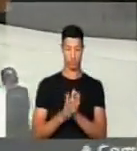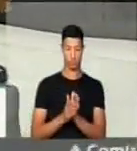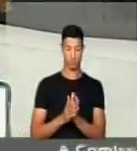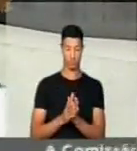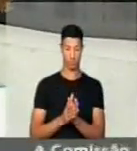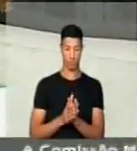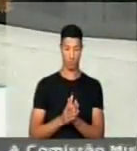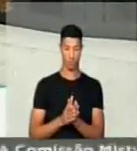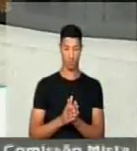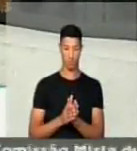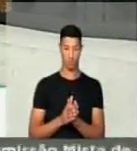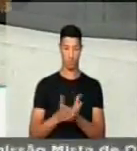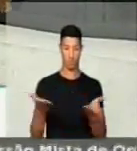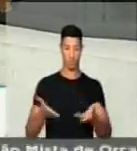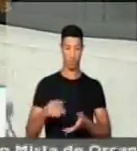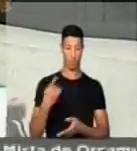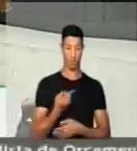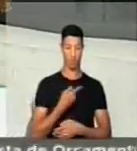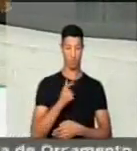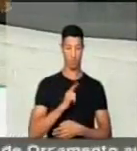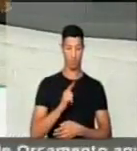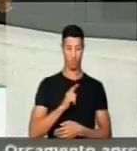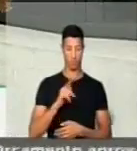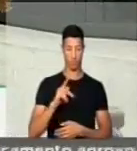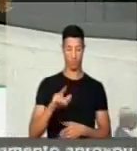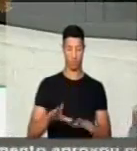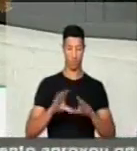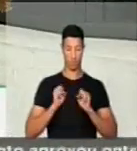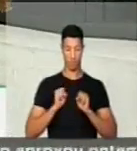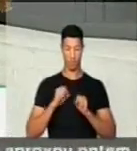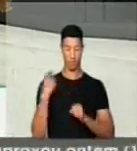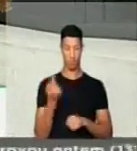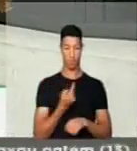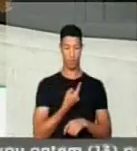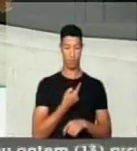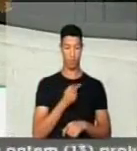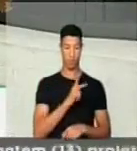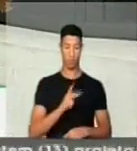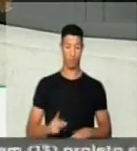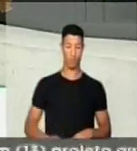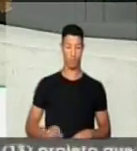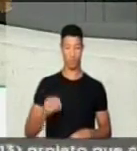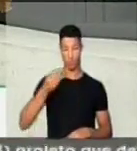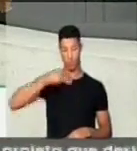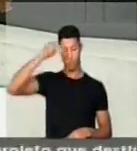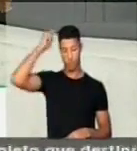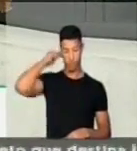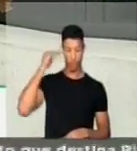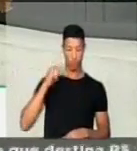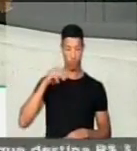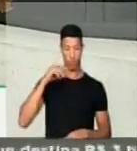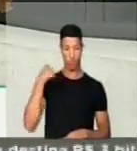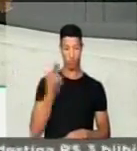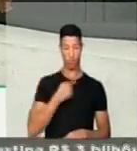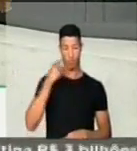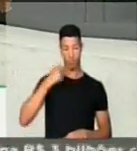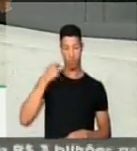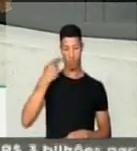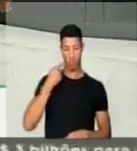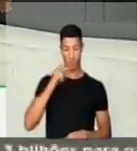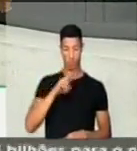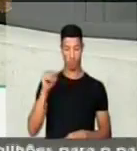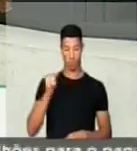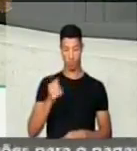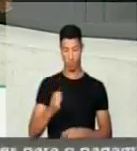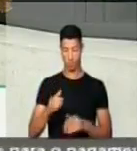parabenizar. Hoje nós tivemos a posse da nossa presidente Michel Temer, da nossa advogada que